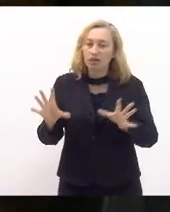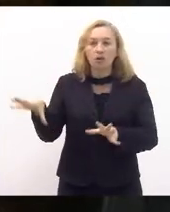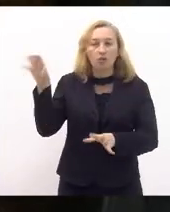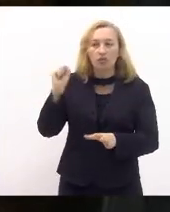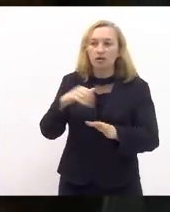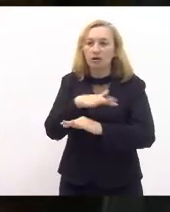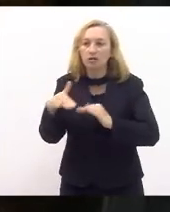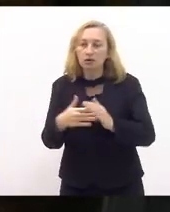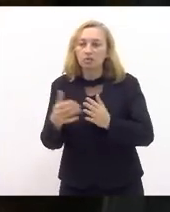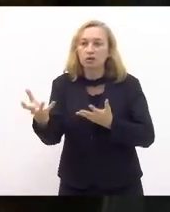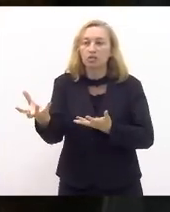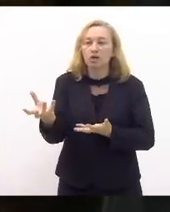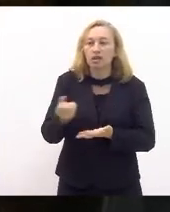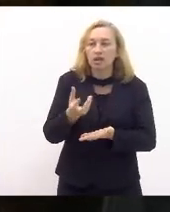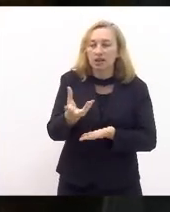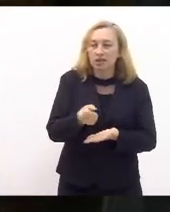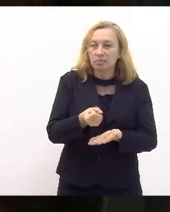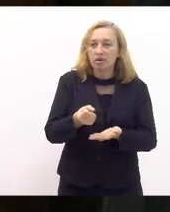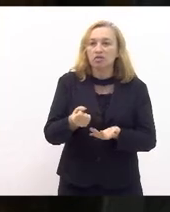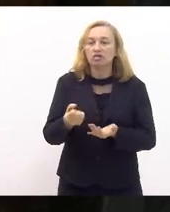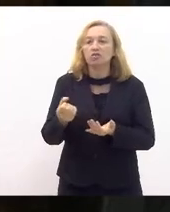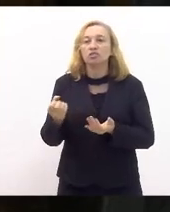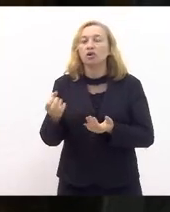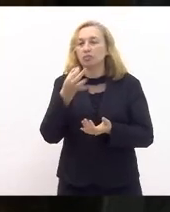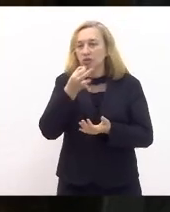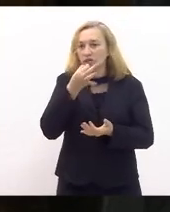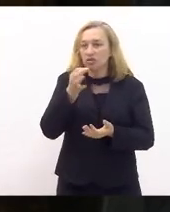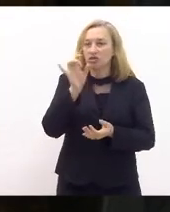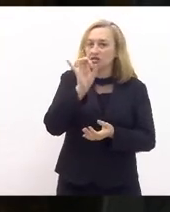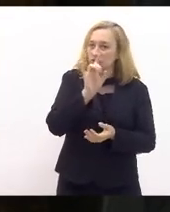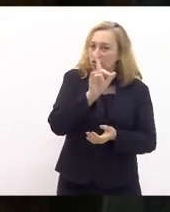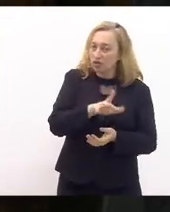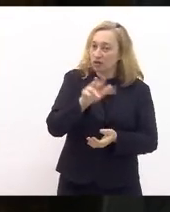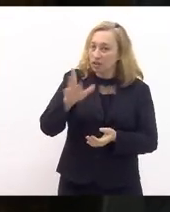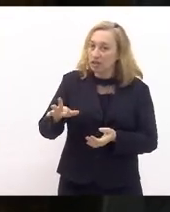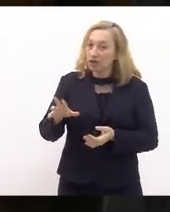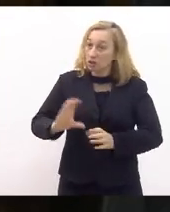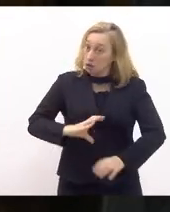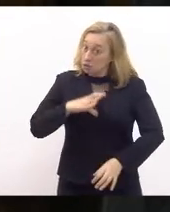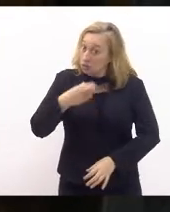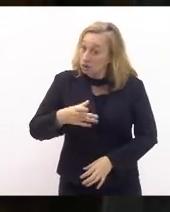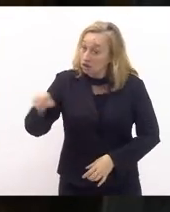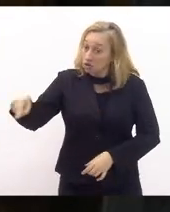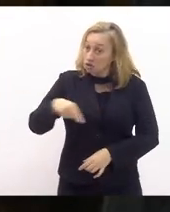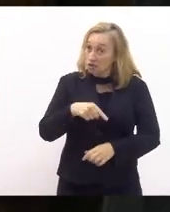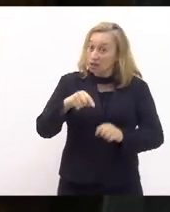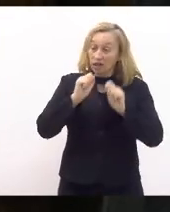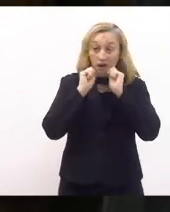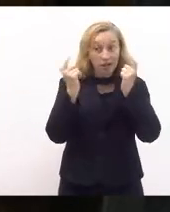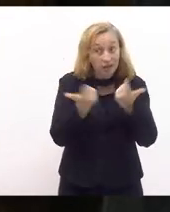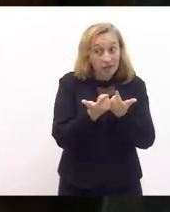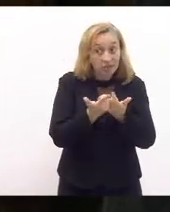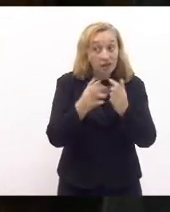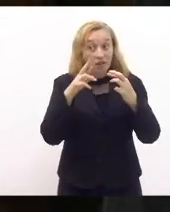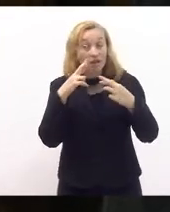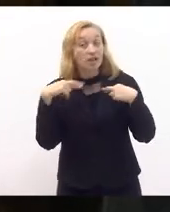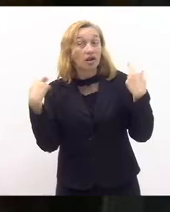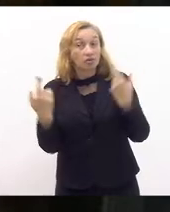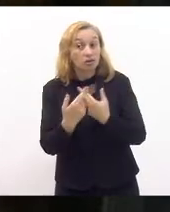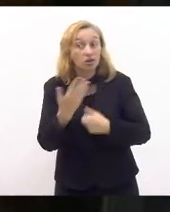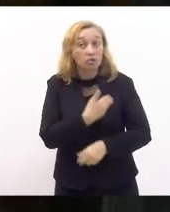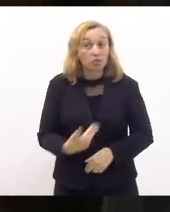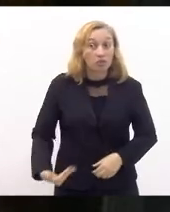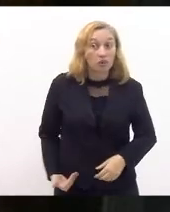acolhendo sugestões, e de uma coragem, porque vir aqui, a Assembleia Legislativa, encarar aquelas audiências públicas, eu vim